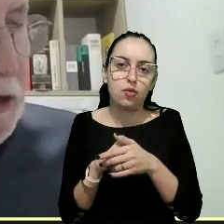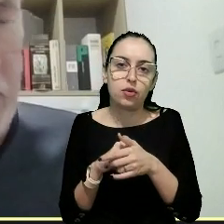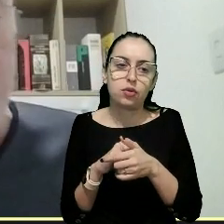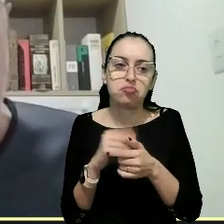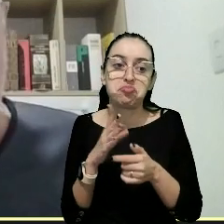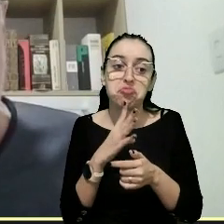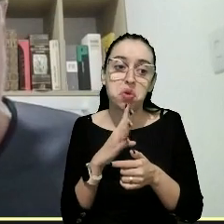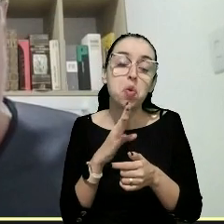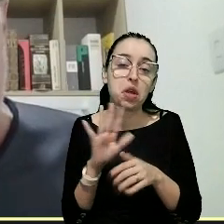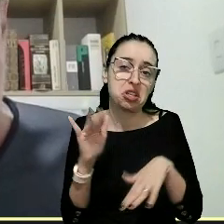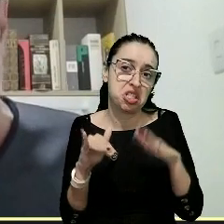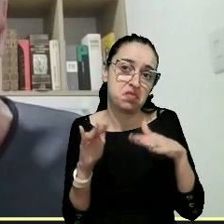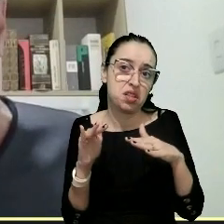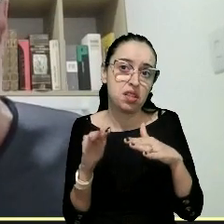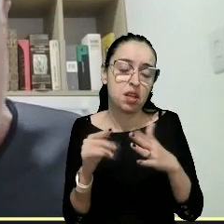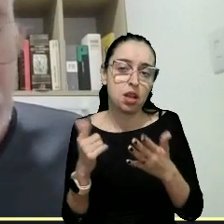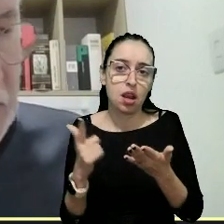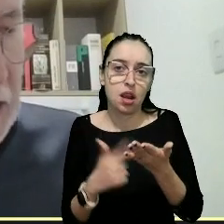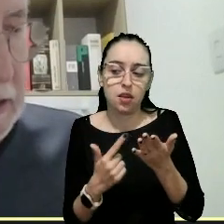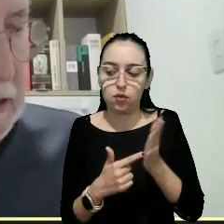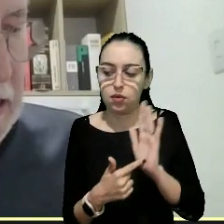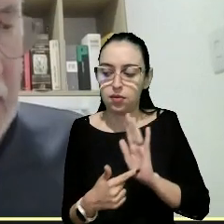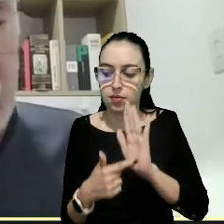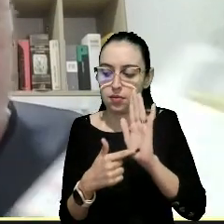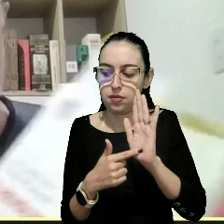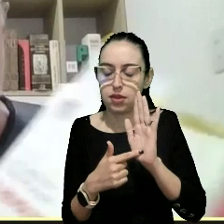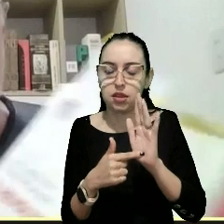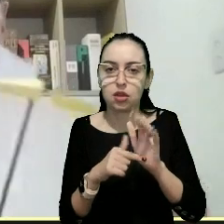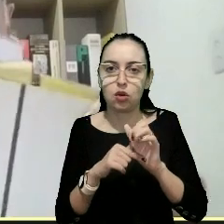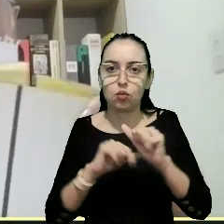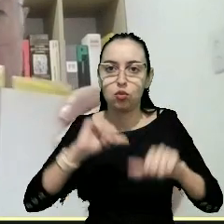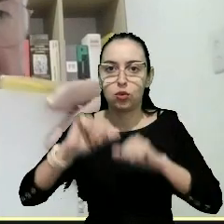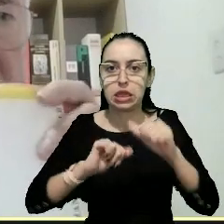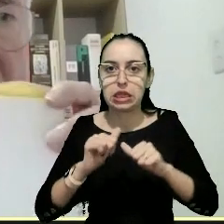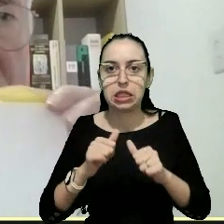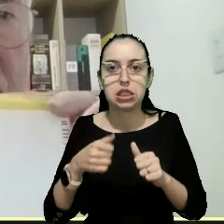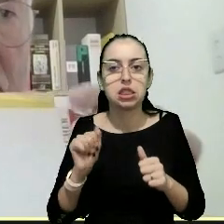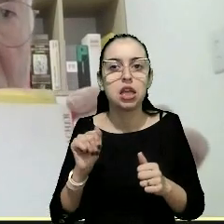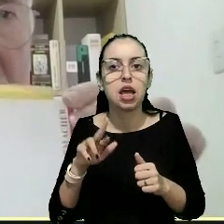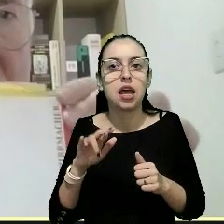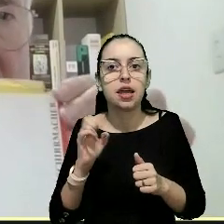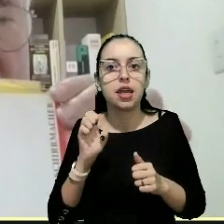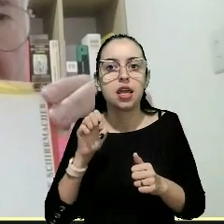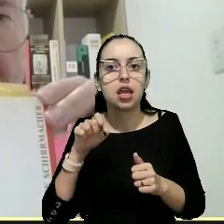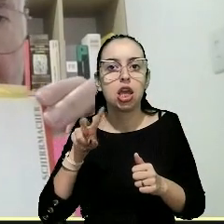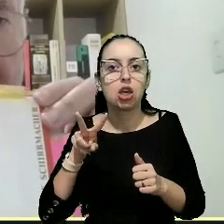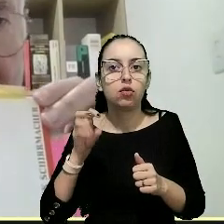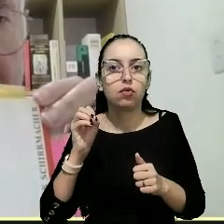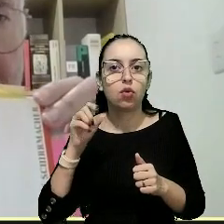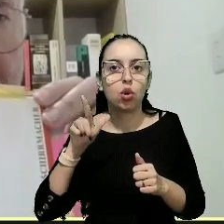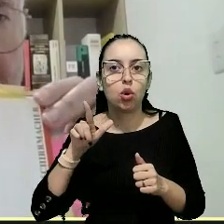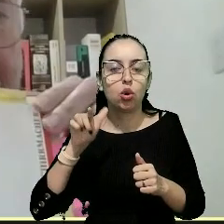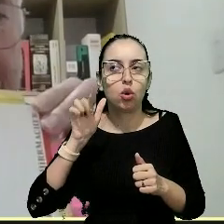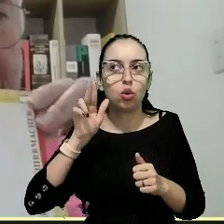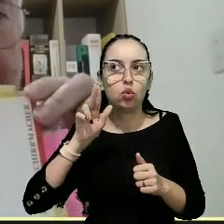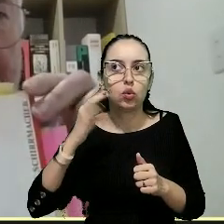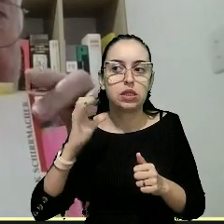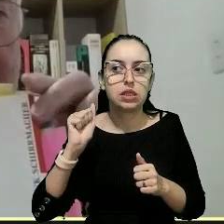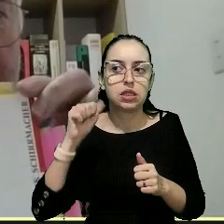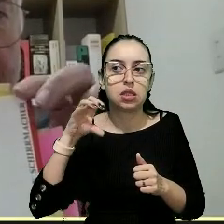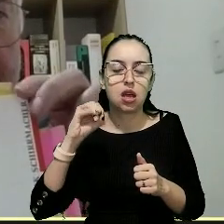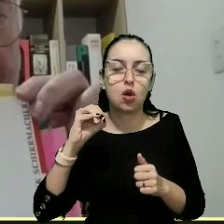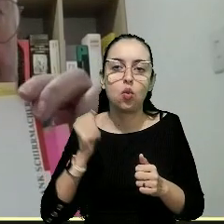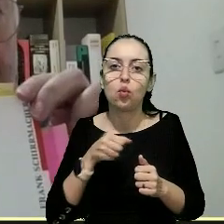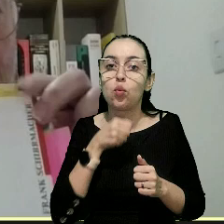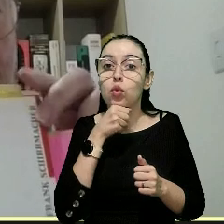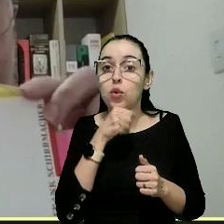Há um livro que talvez você conheça, esse livro aqui, A Revolução dos Idosos, não é?